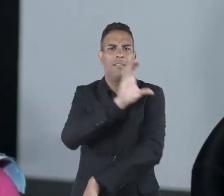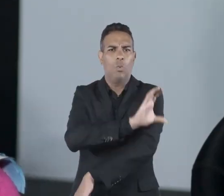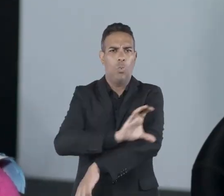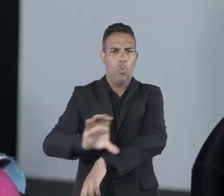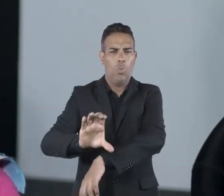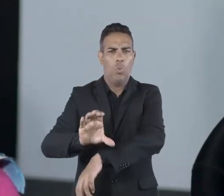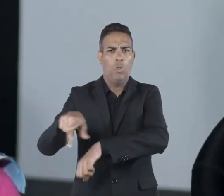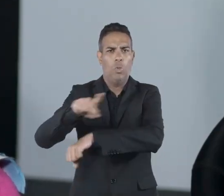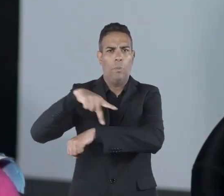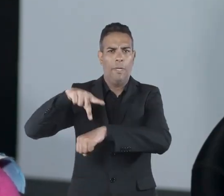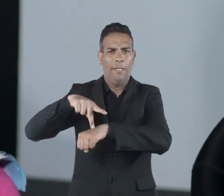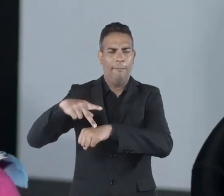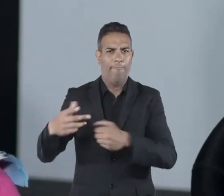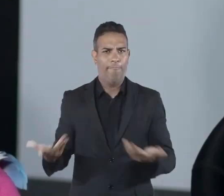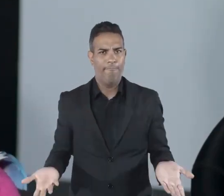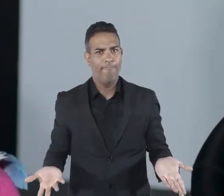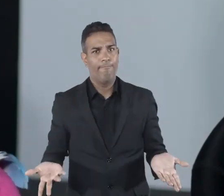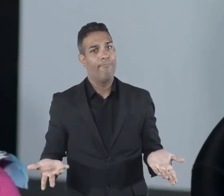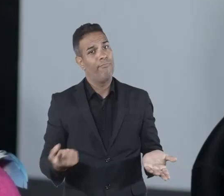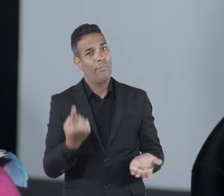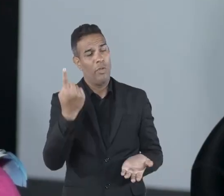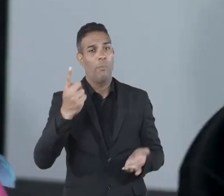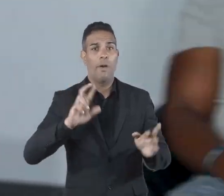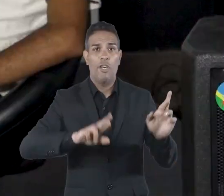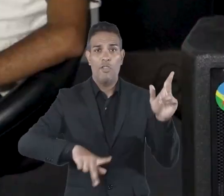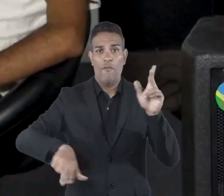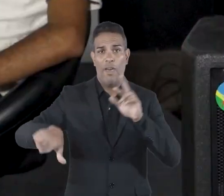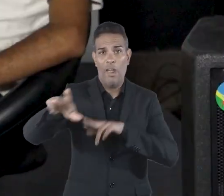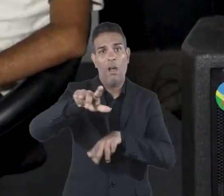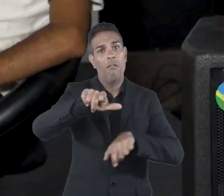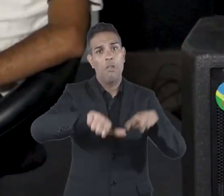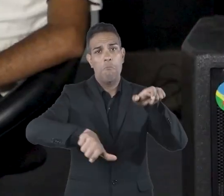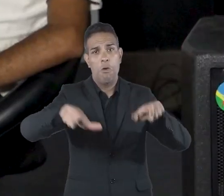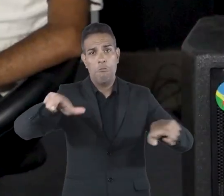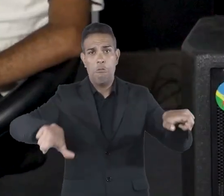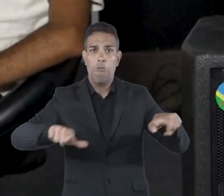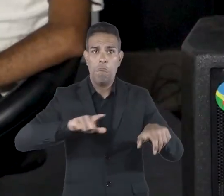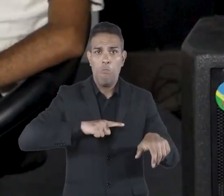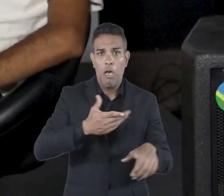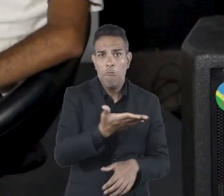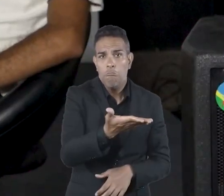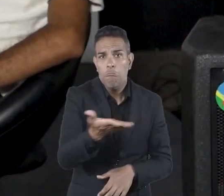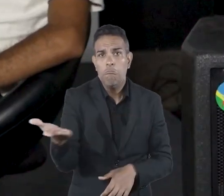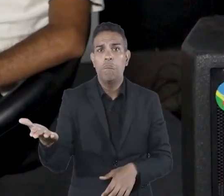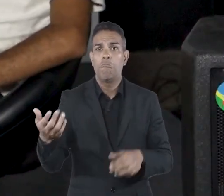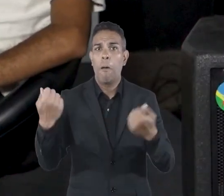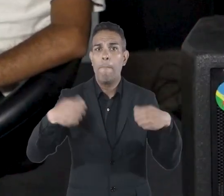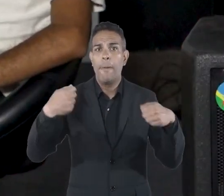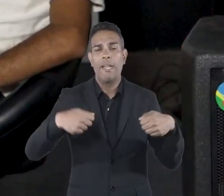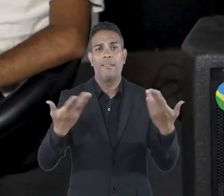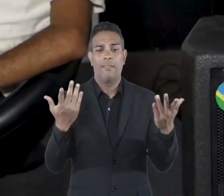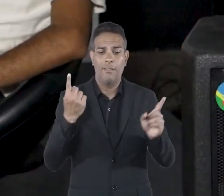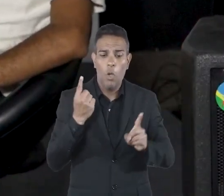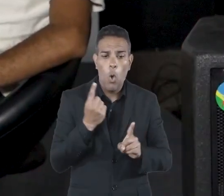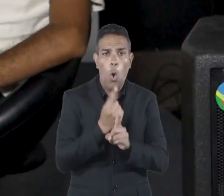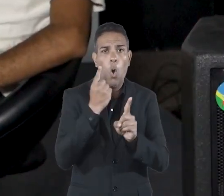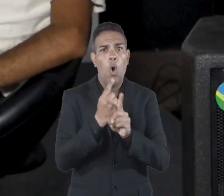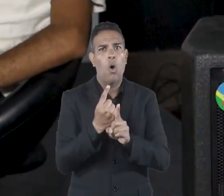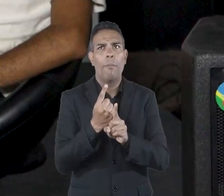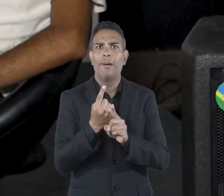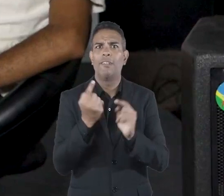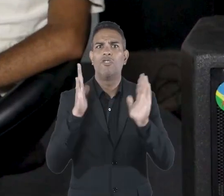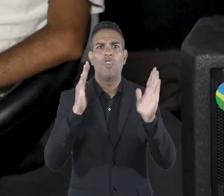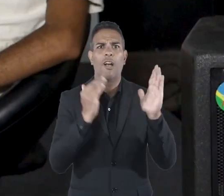não conhecem a sua cultura? Bom, eu acho que assim, o diferencial, cada pessoa ela tem algo especial nela que ela